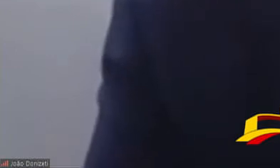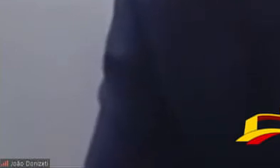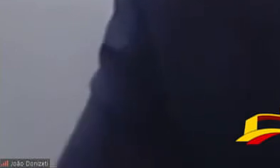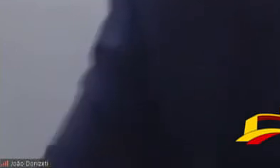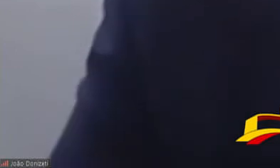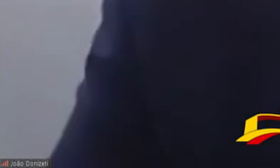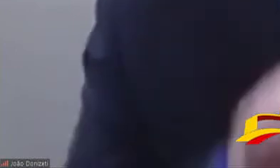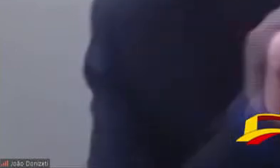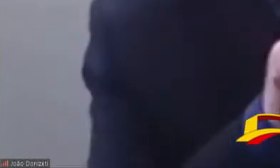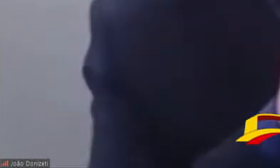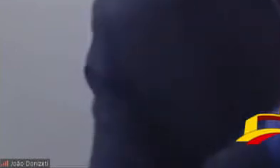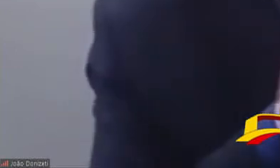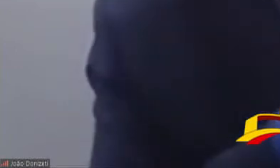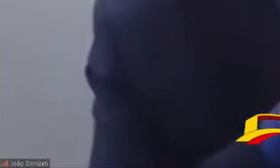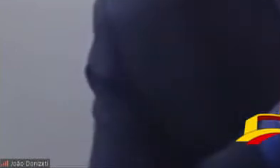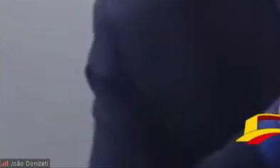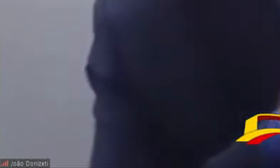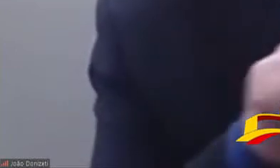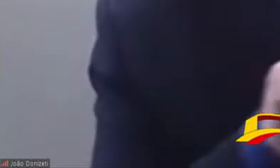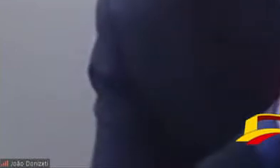a mesma missão,